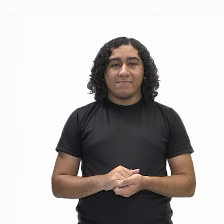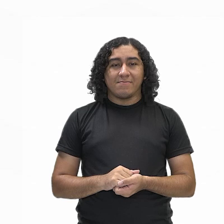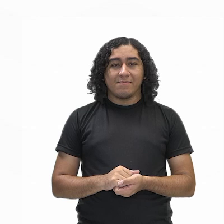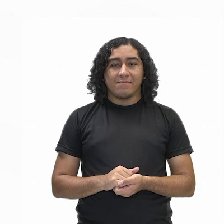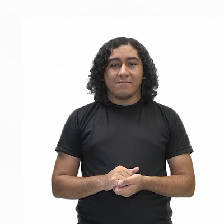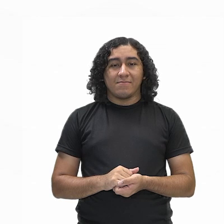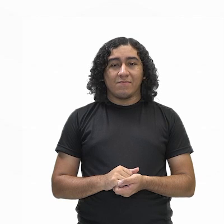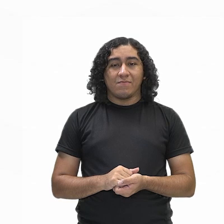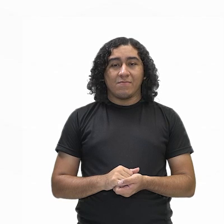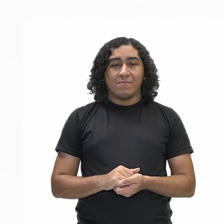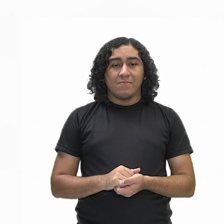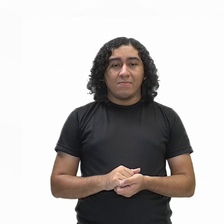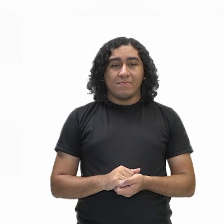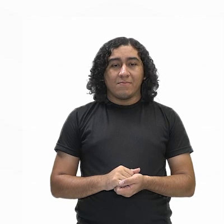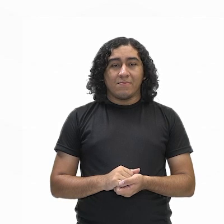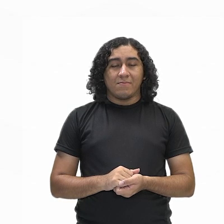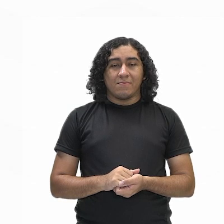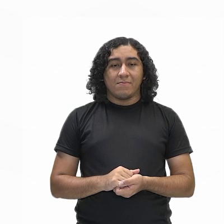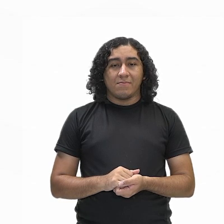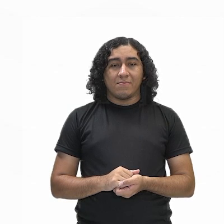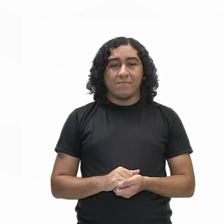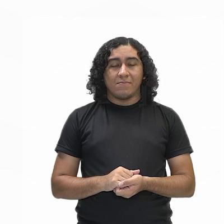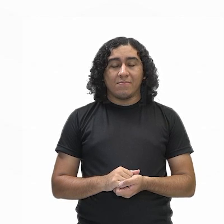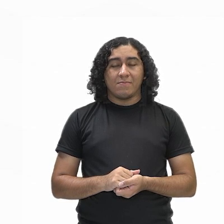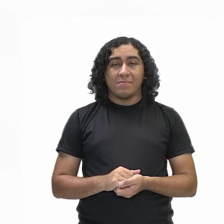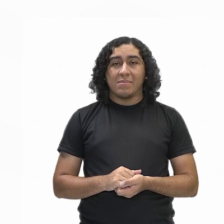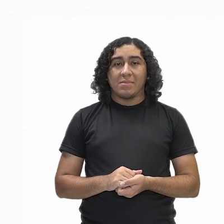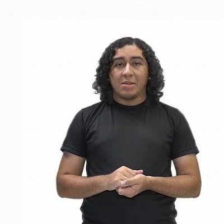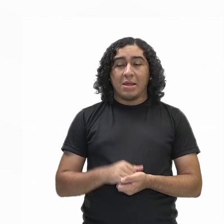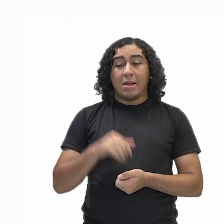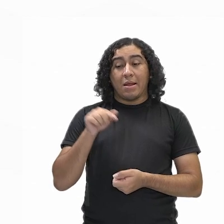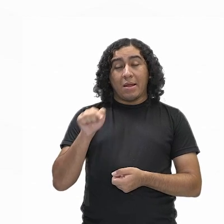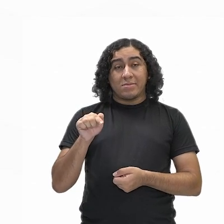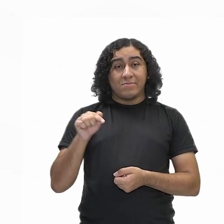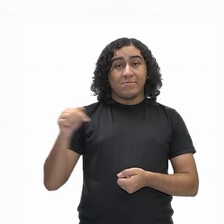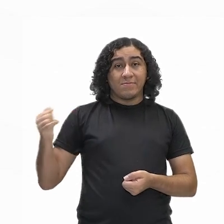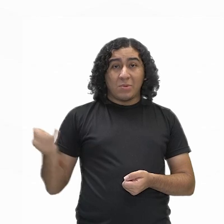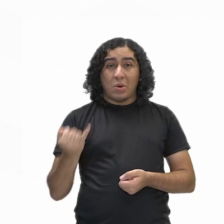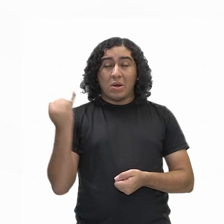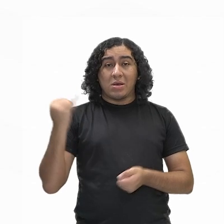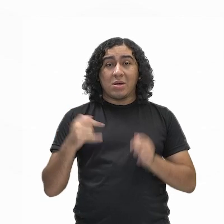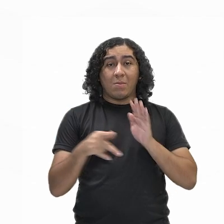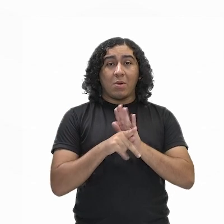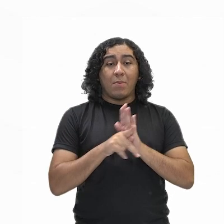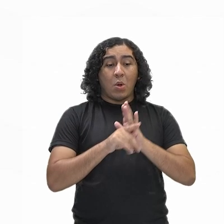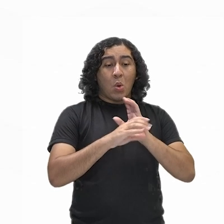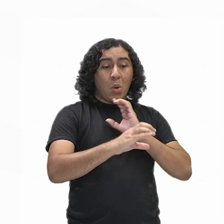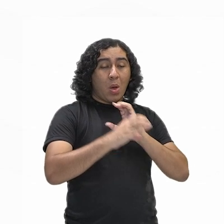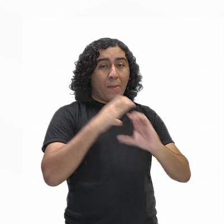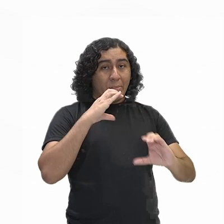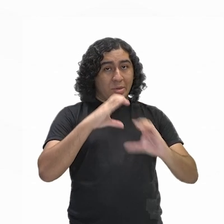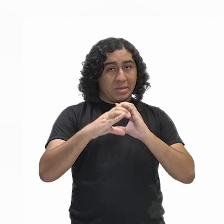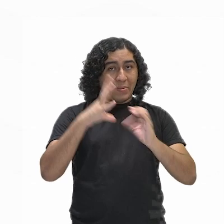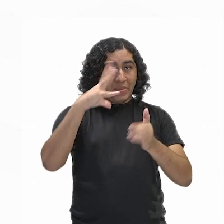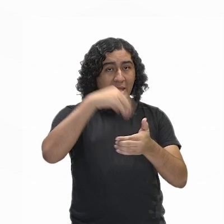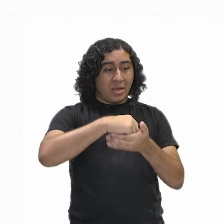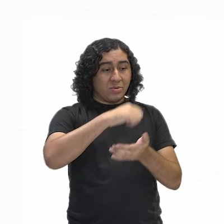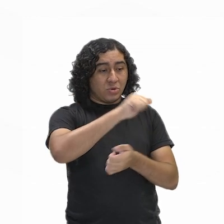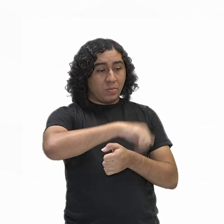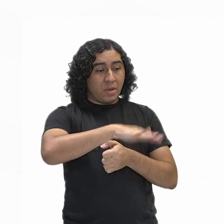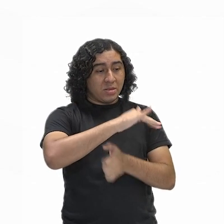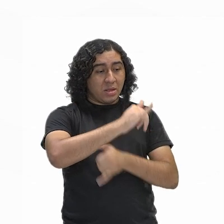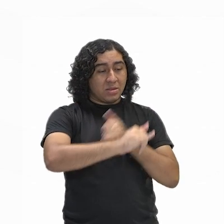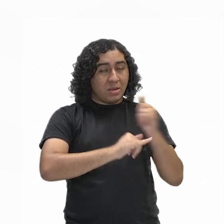Devido à sua importância, né, é tão importante para a comunicação na internet,